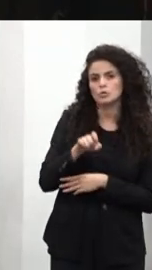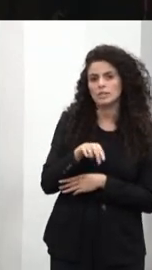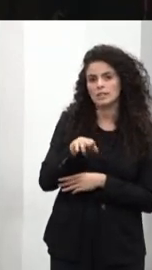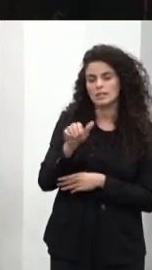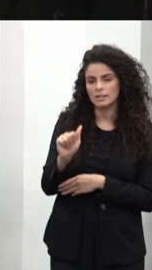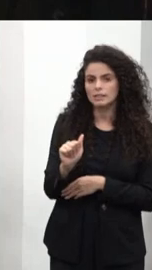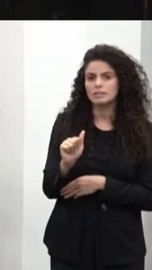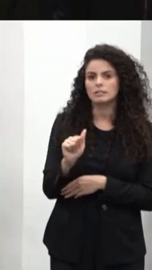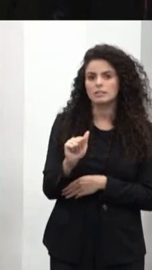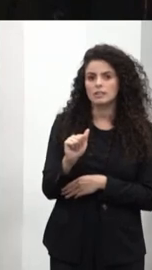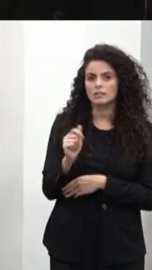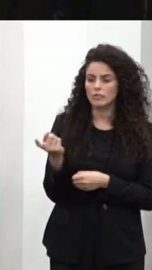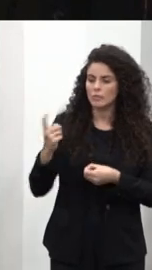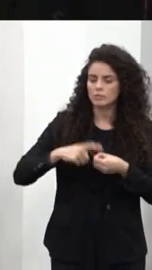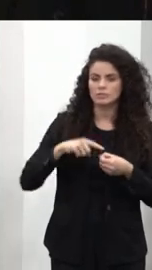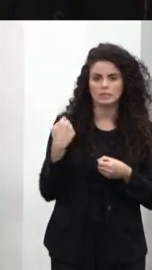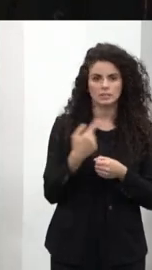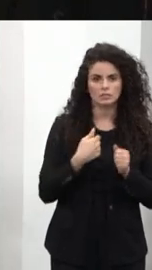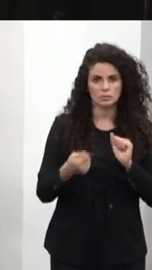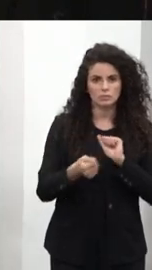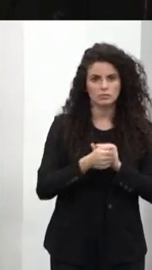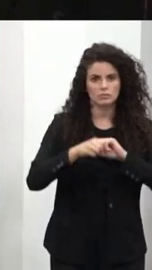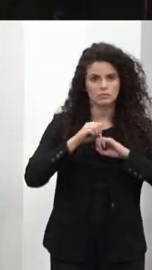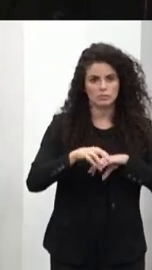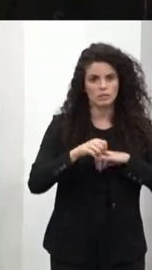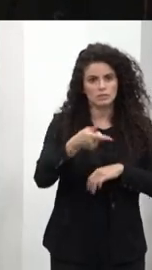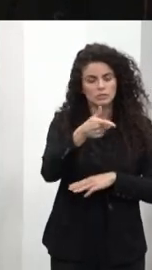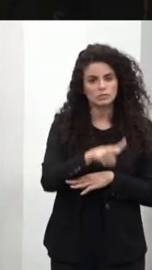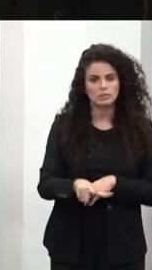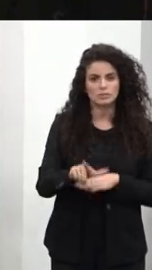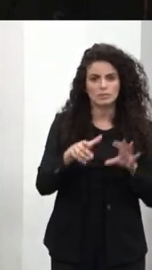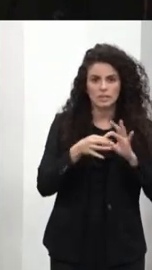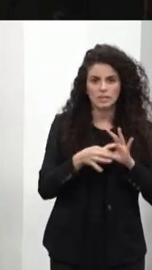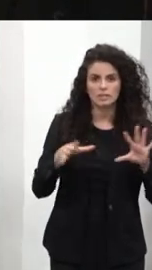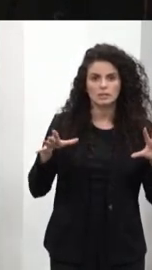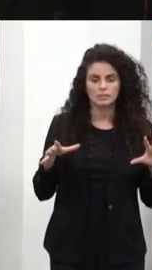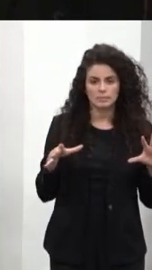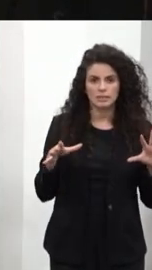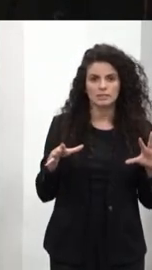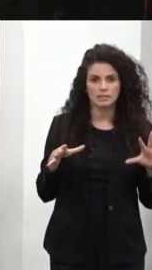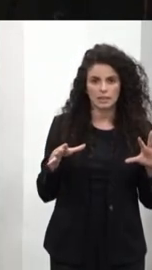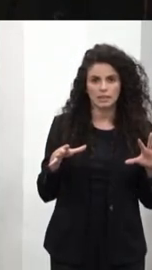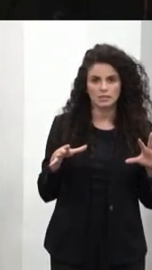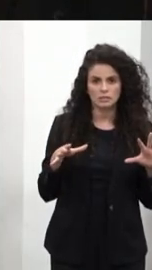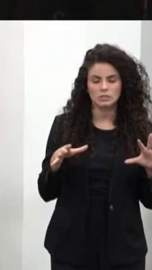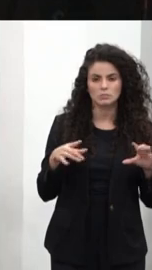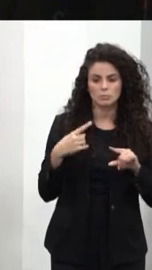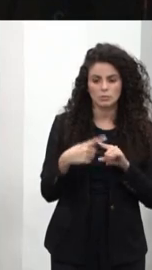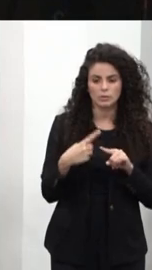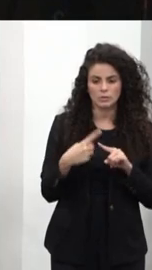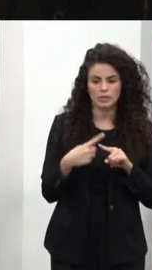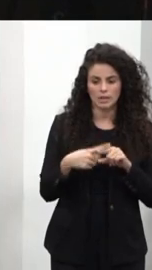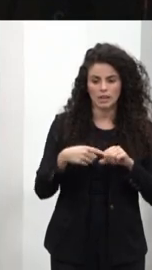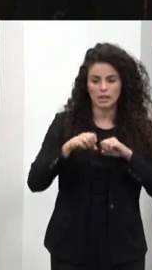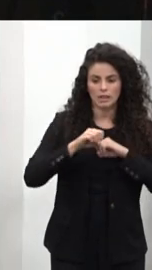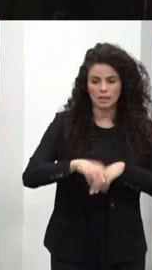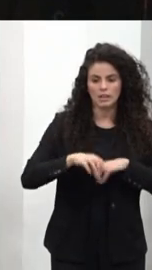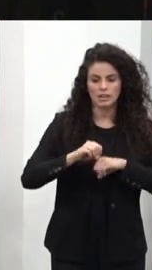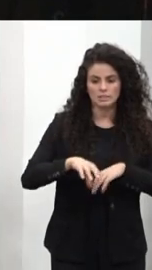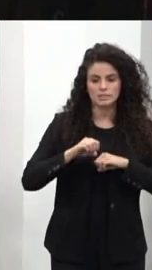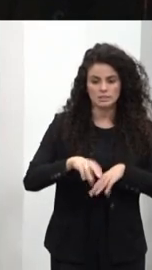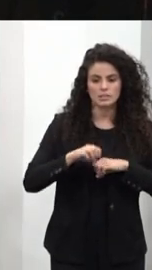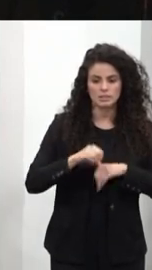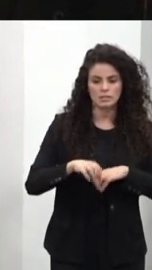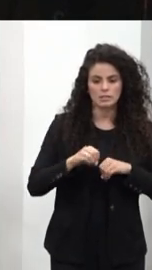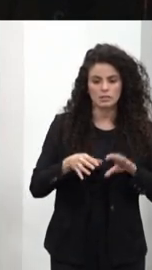tá junto com ela e ela vai dar aula aqui de novo e liberdade de cartas já porque os professores aqui de Florianópolis e do Brasil